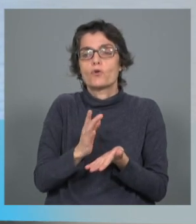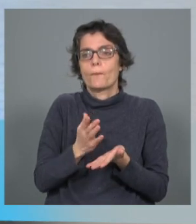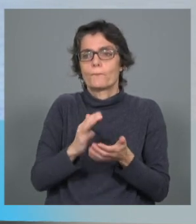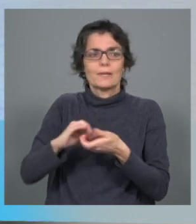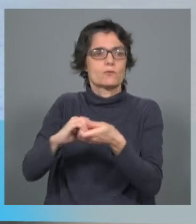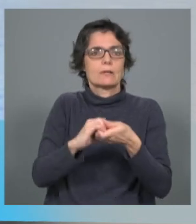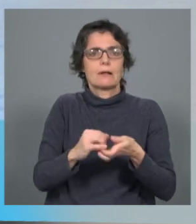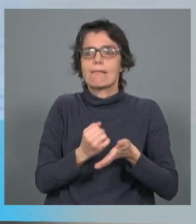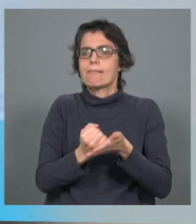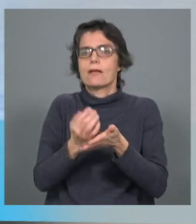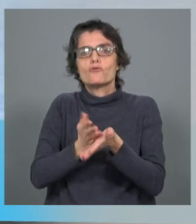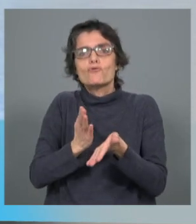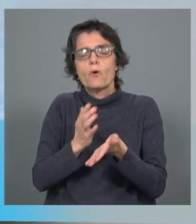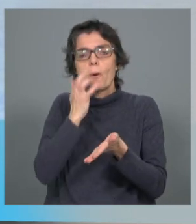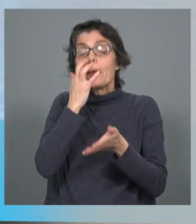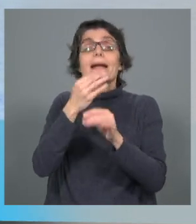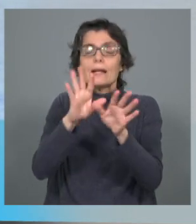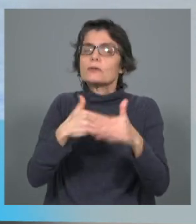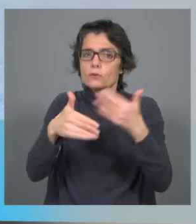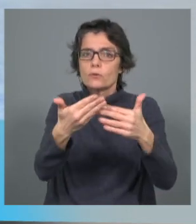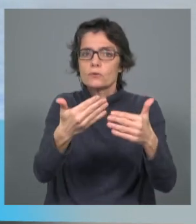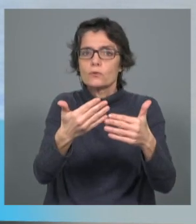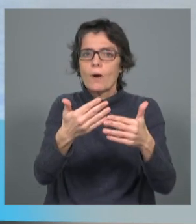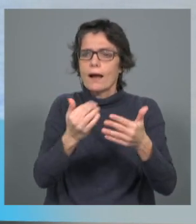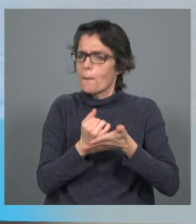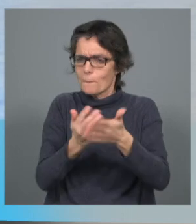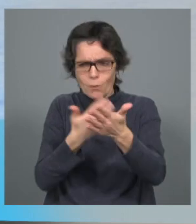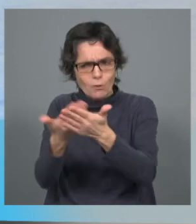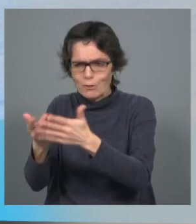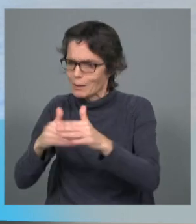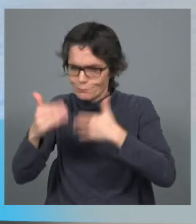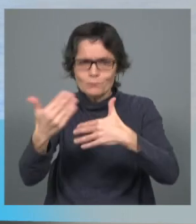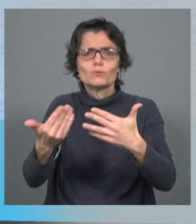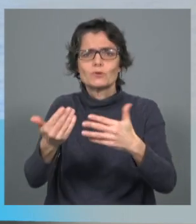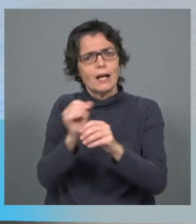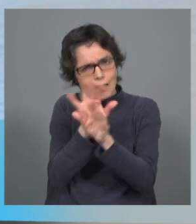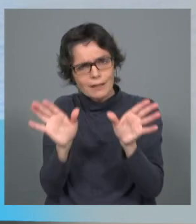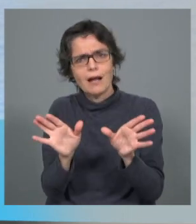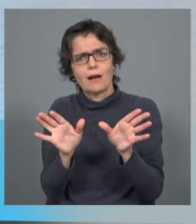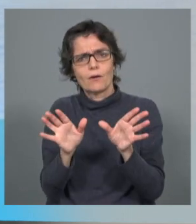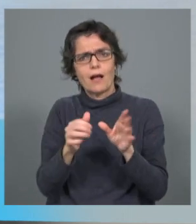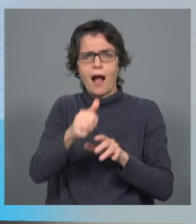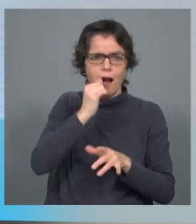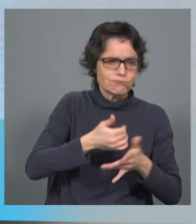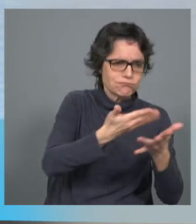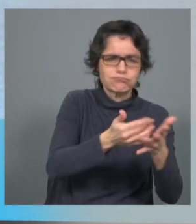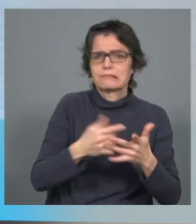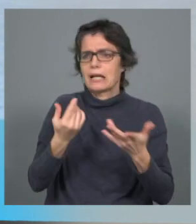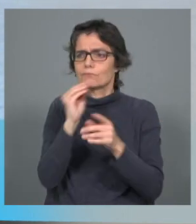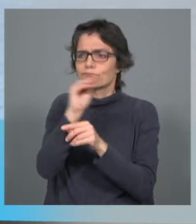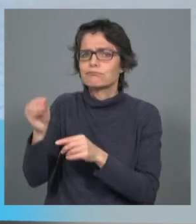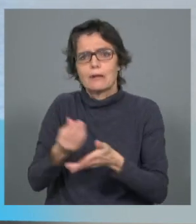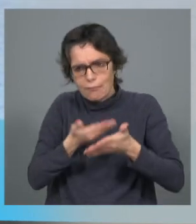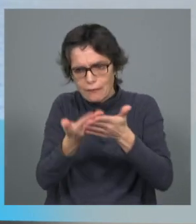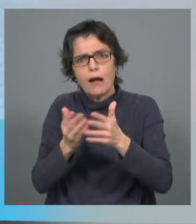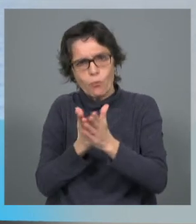deixar de ser isso, não pode deixar de socorrer as necessidades que estão em cima da mesa, não pode deixar de dar água, não pode deixar de dar de comer,